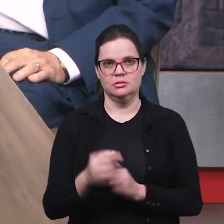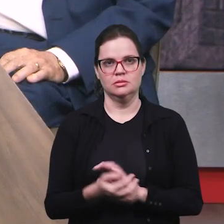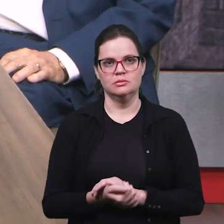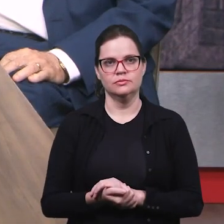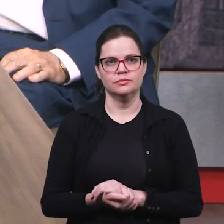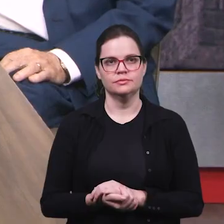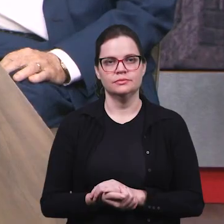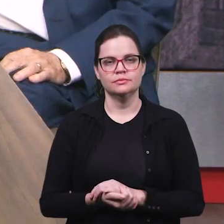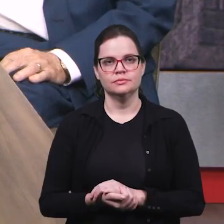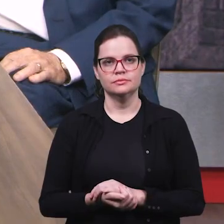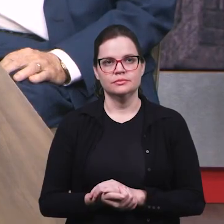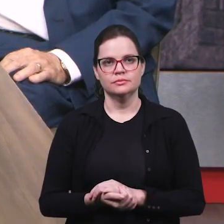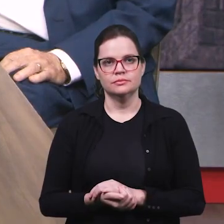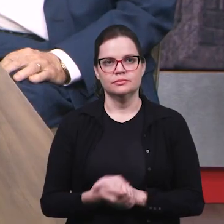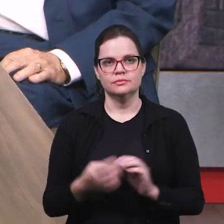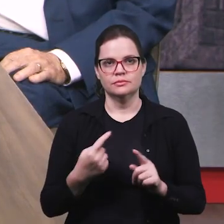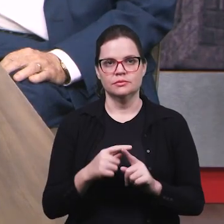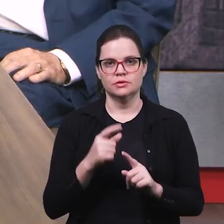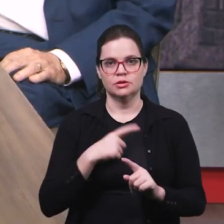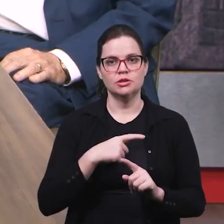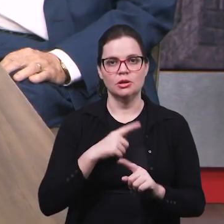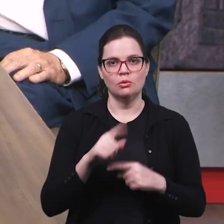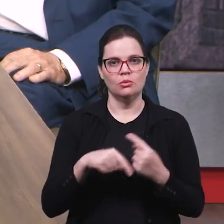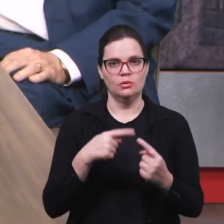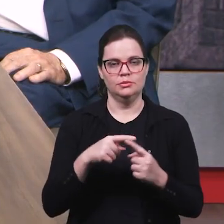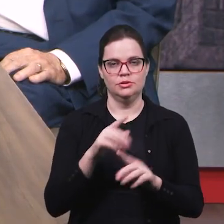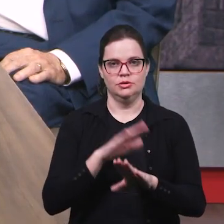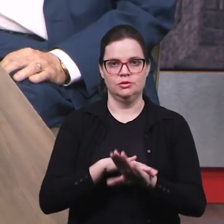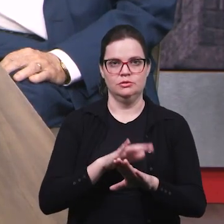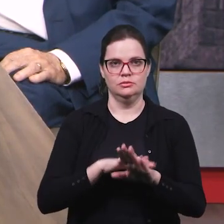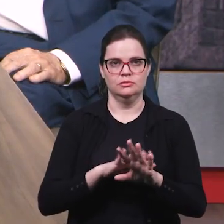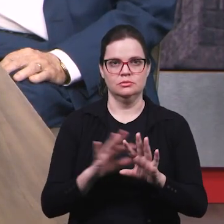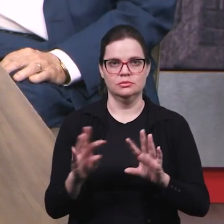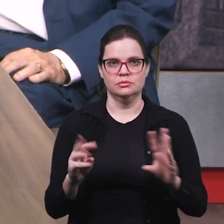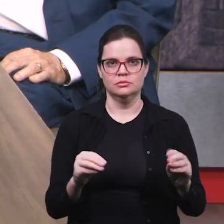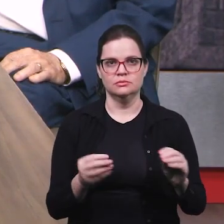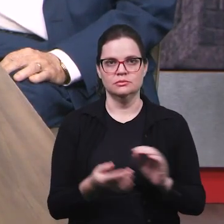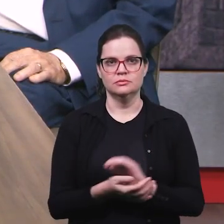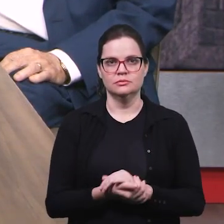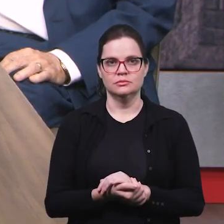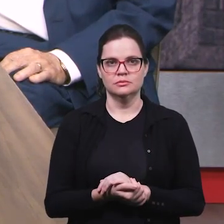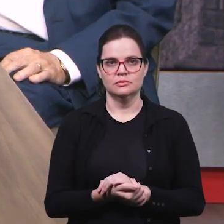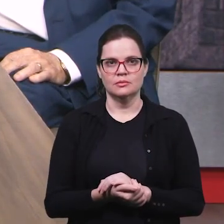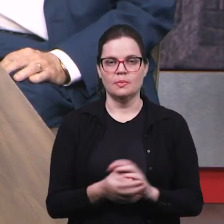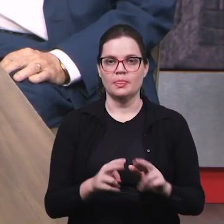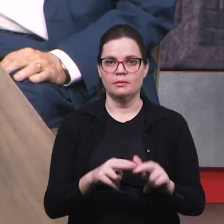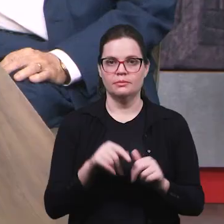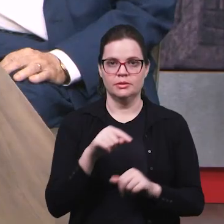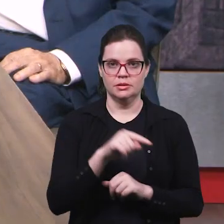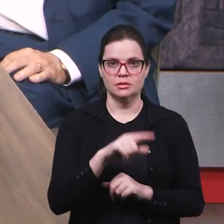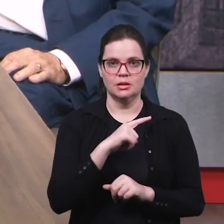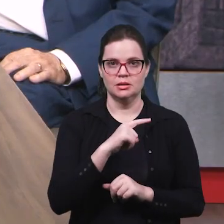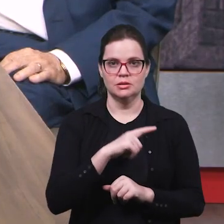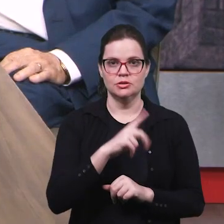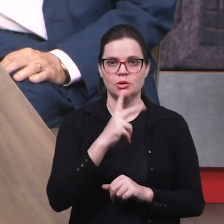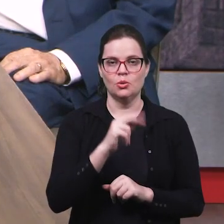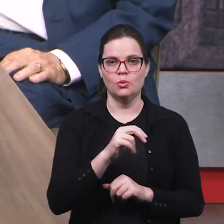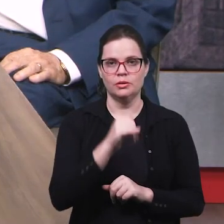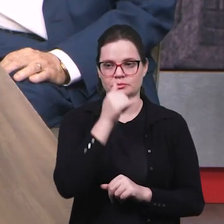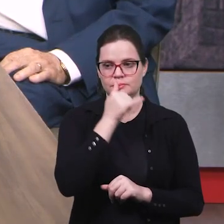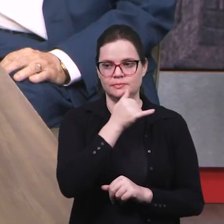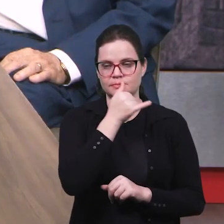porque isso aí tinha um objetivo por trás de tudo isso aí, né? Isso aí vai levar ao celibato clerical, né? Que é